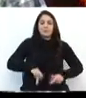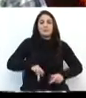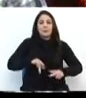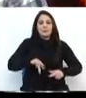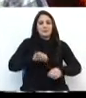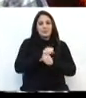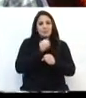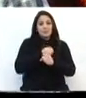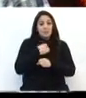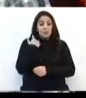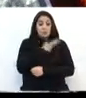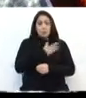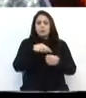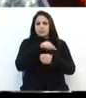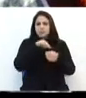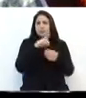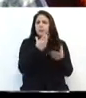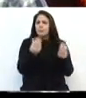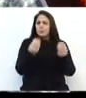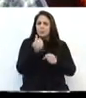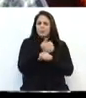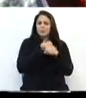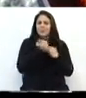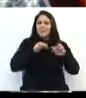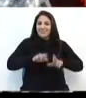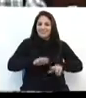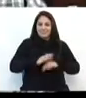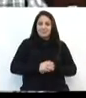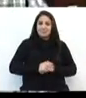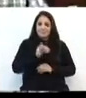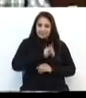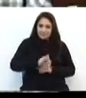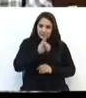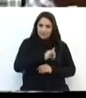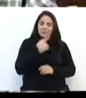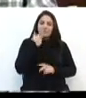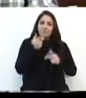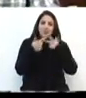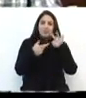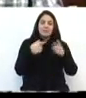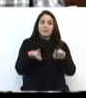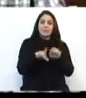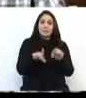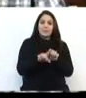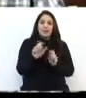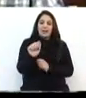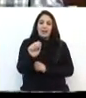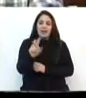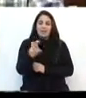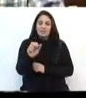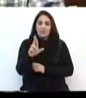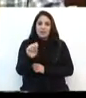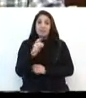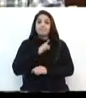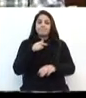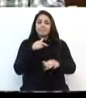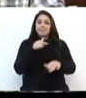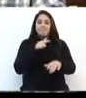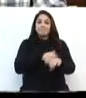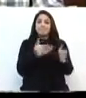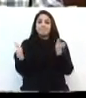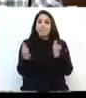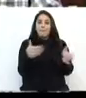muito bem provida de excelentes profissionais na área. É importante ressaltar que o alvará de construção tem prazo de